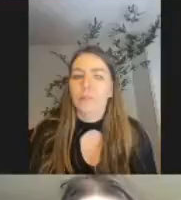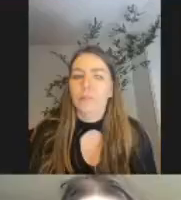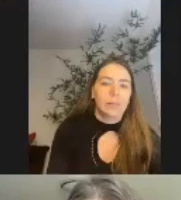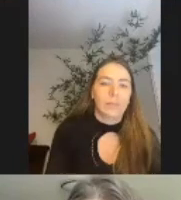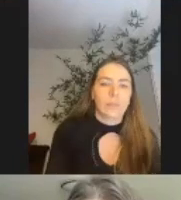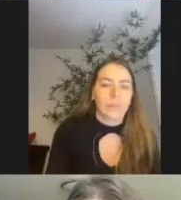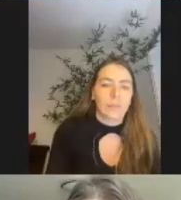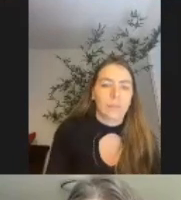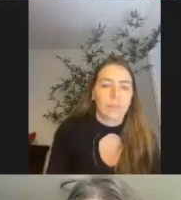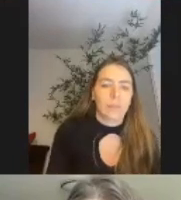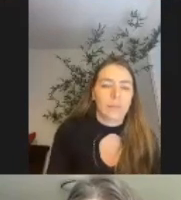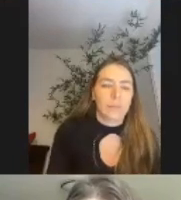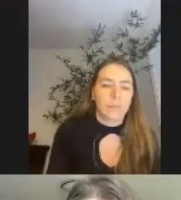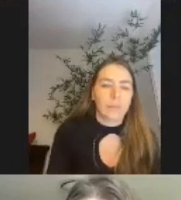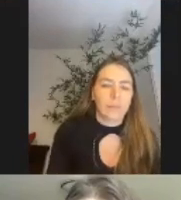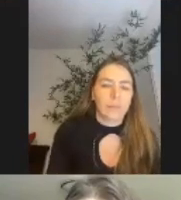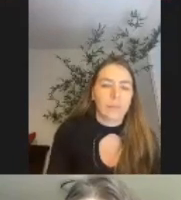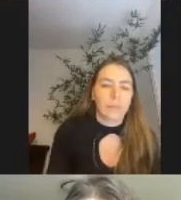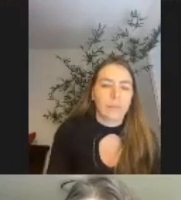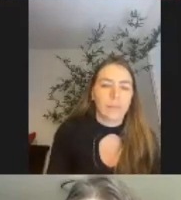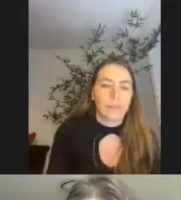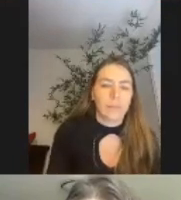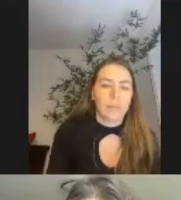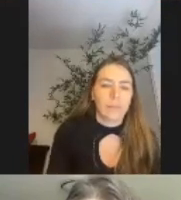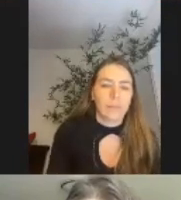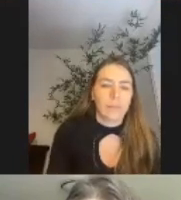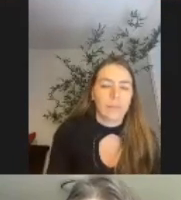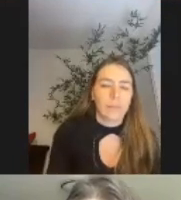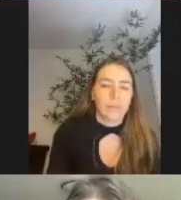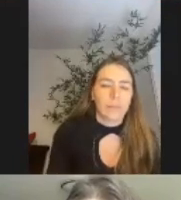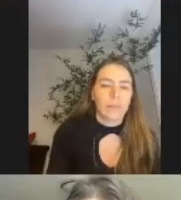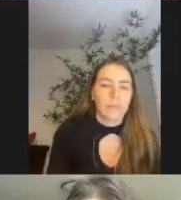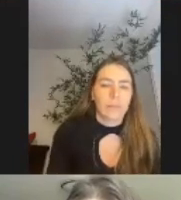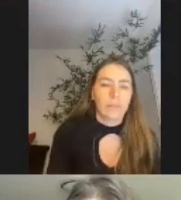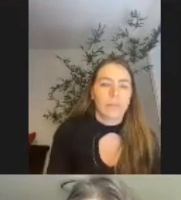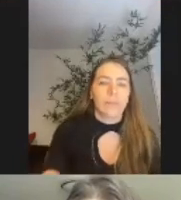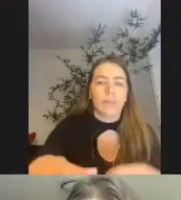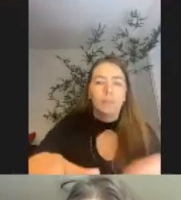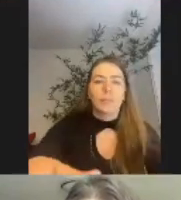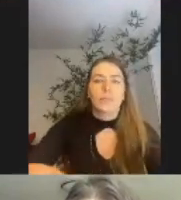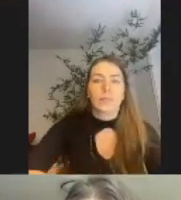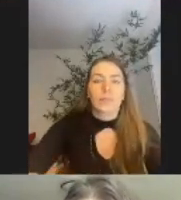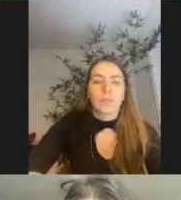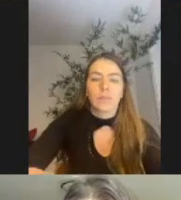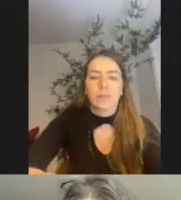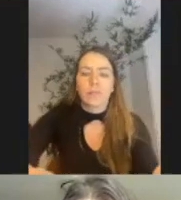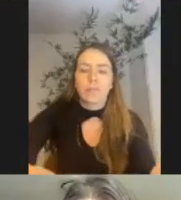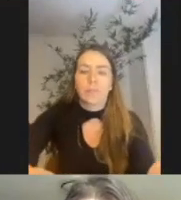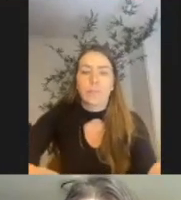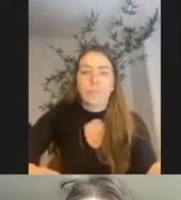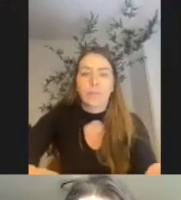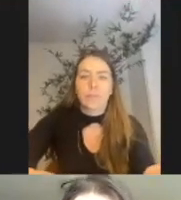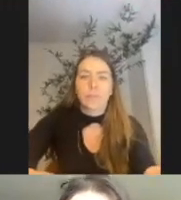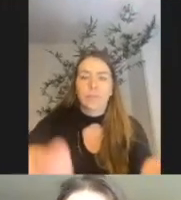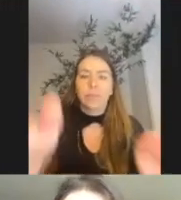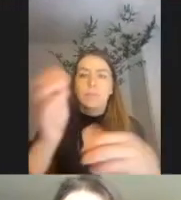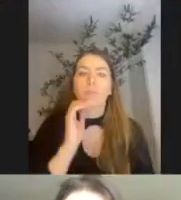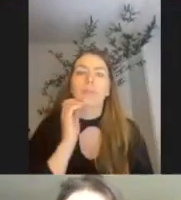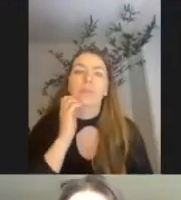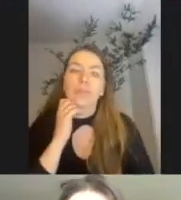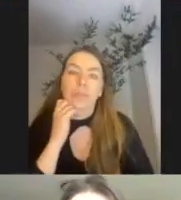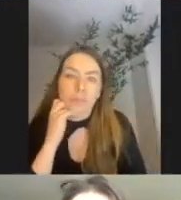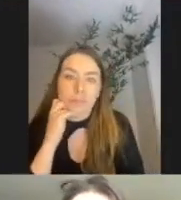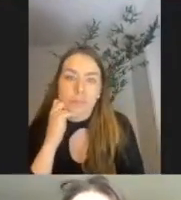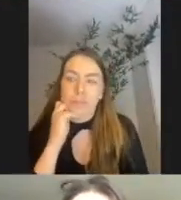desse fermento. Então, você vai fazer uma esponja de fermentação, né? Que a gente já ensinou isso. Então, você vai colocar, por